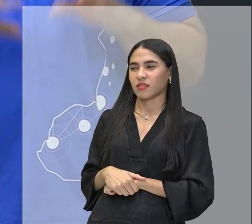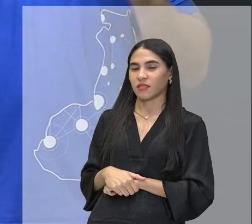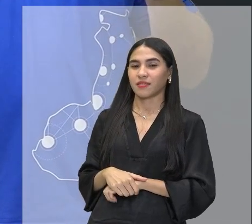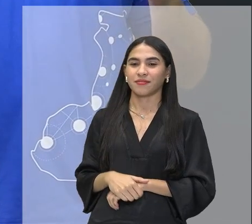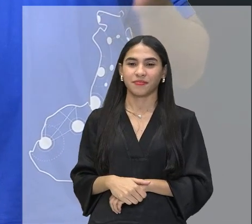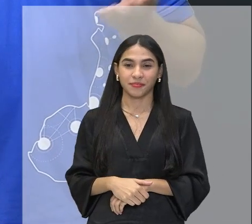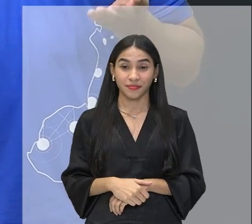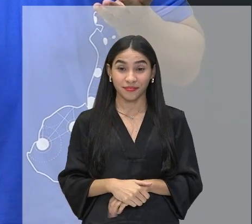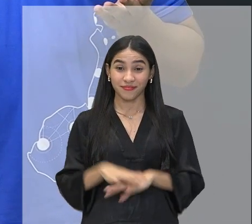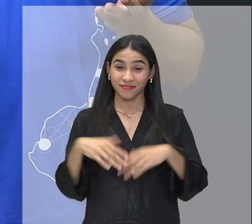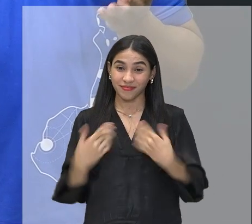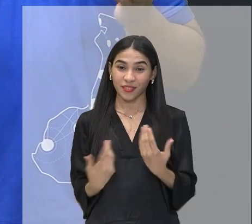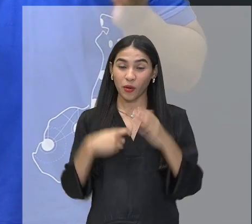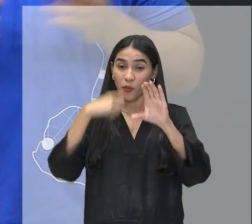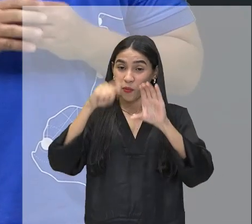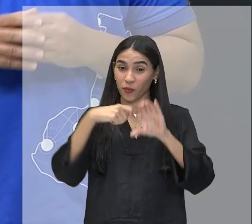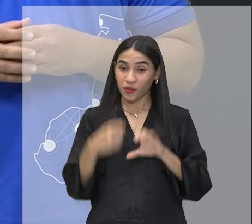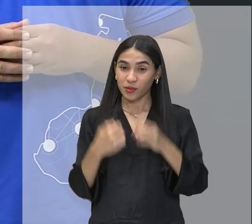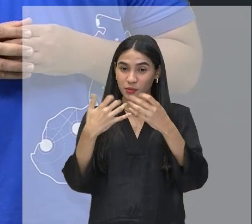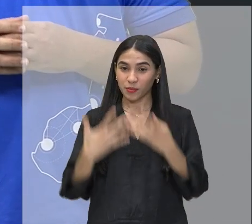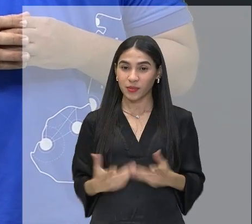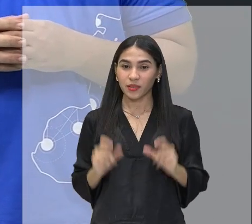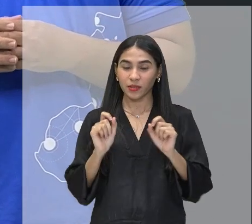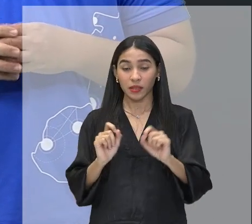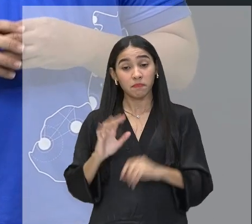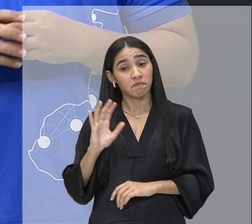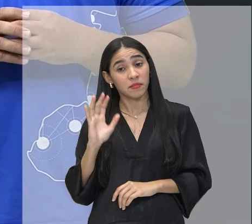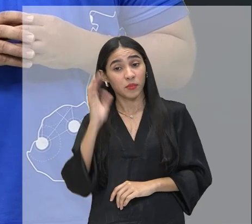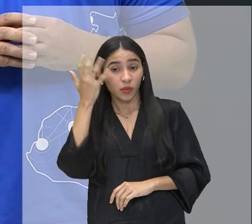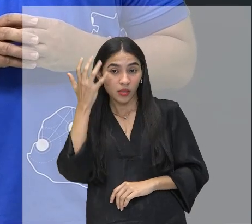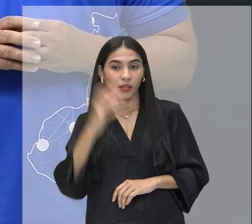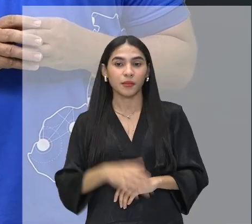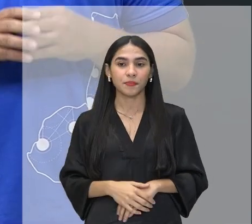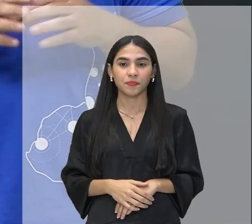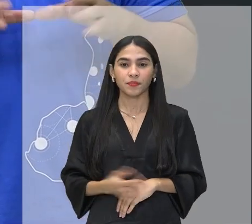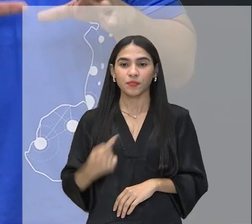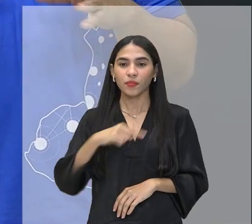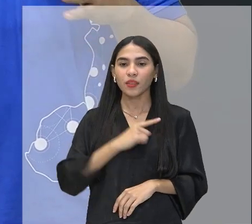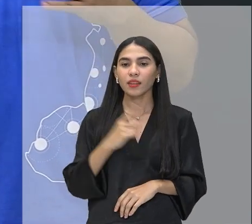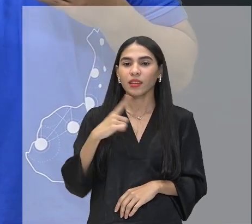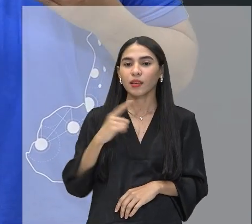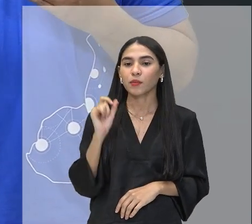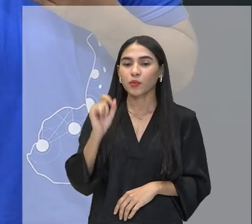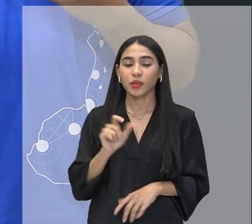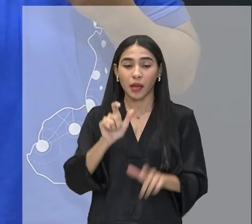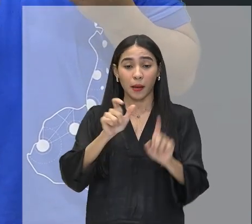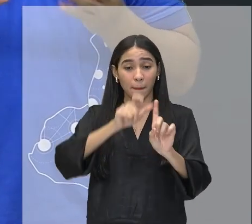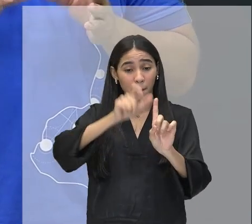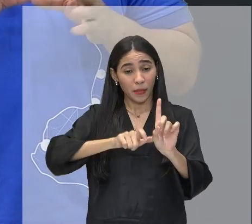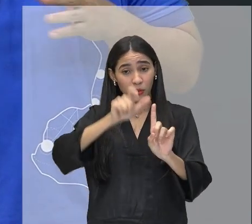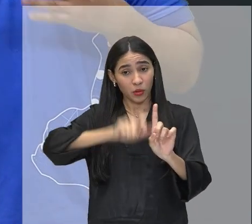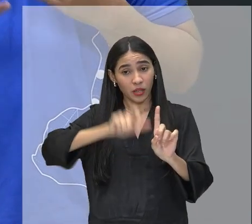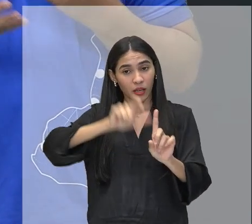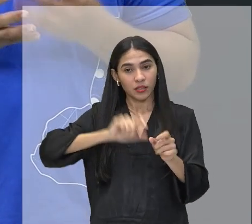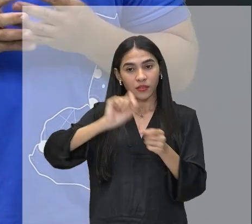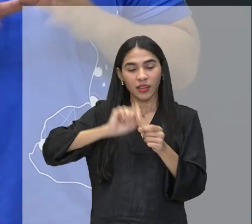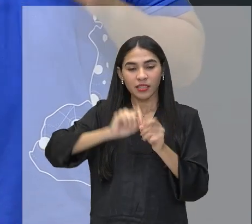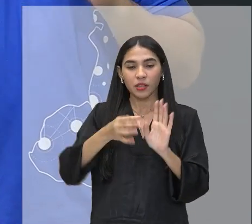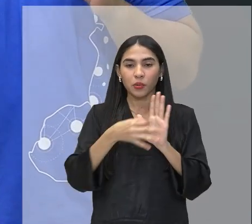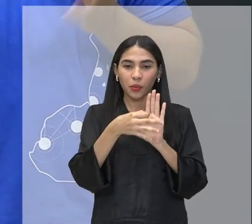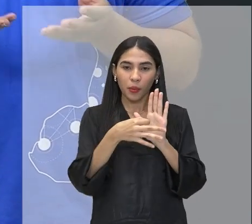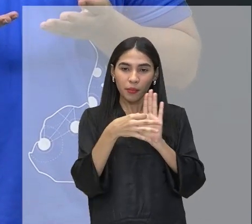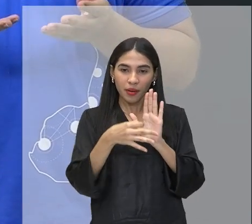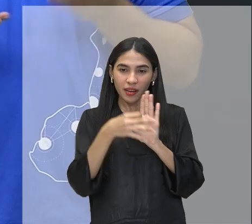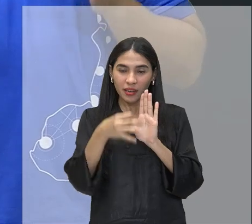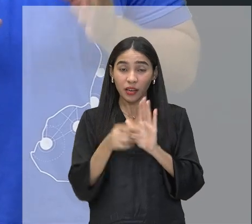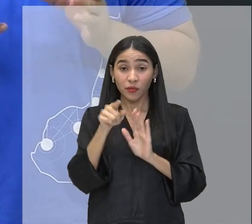Muito bem, então o nosso vídeo ele aborda exatamente uma situação em que nós temos aí os personagens fazendo comentários.